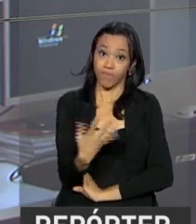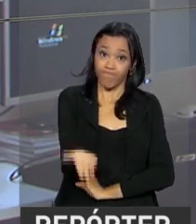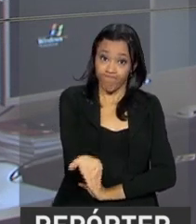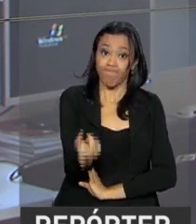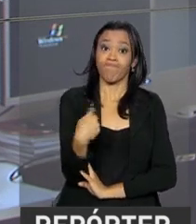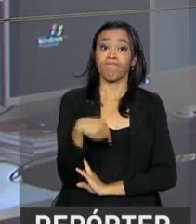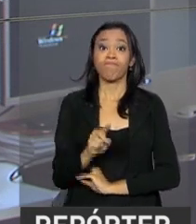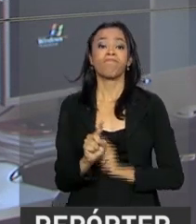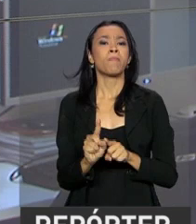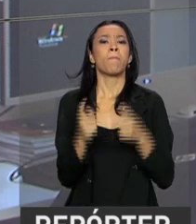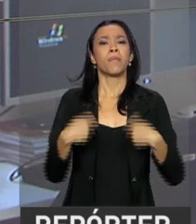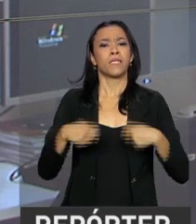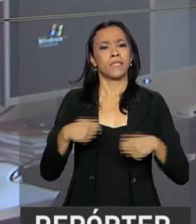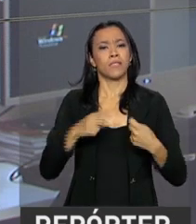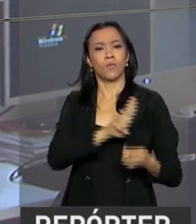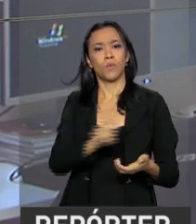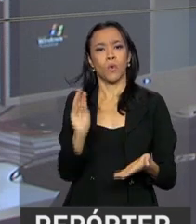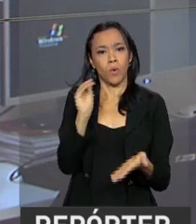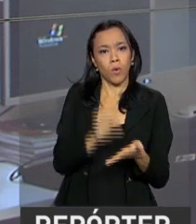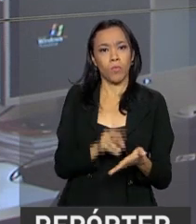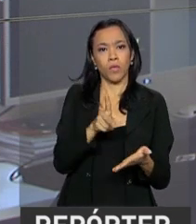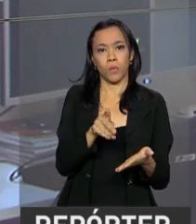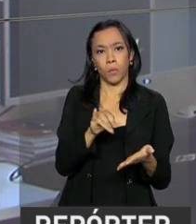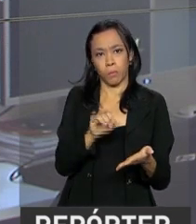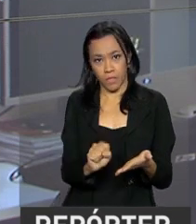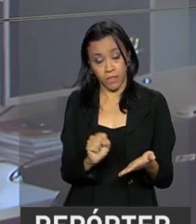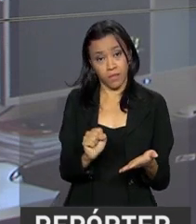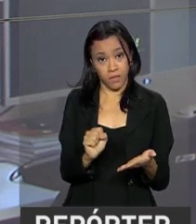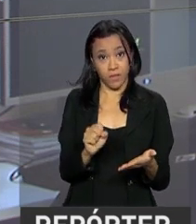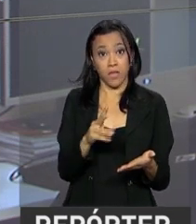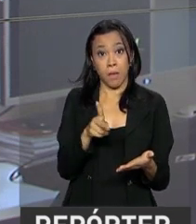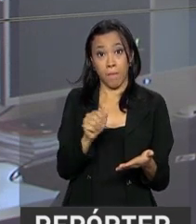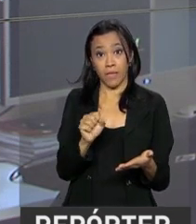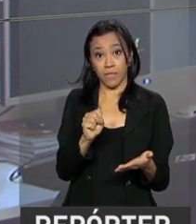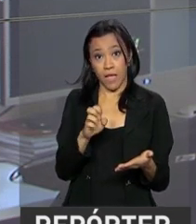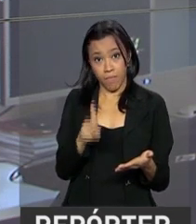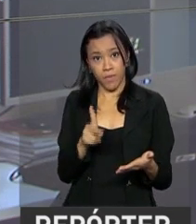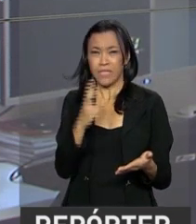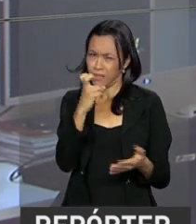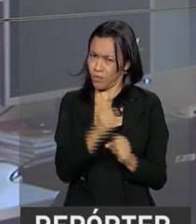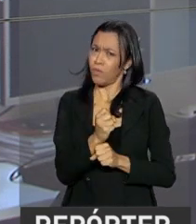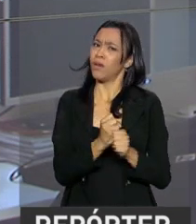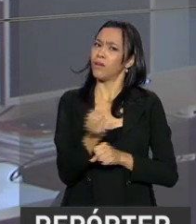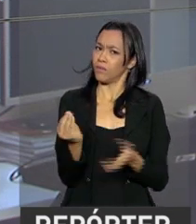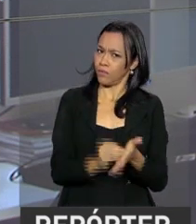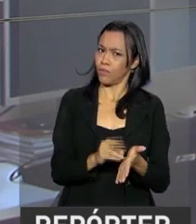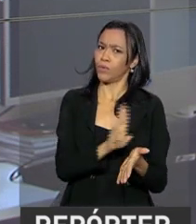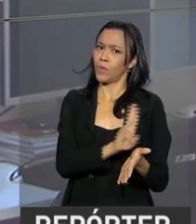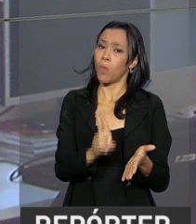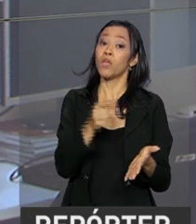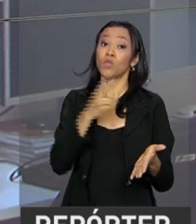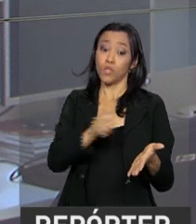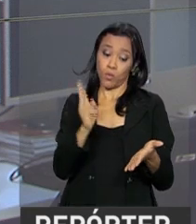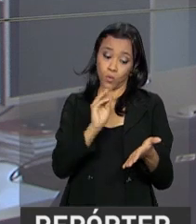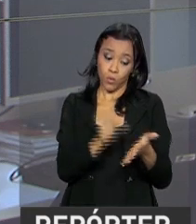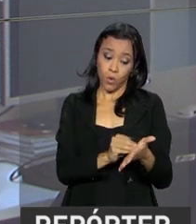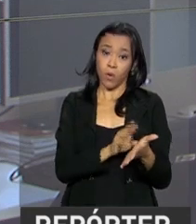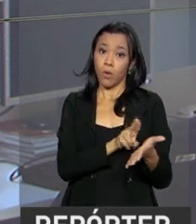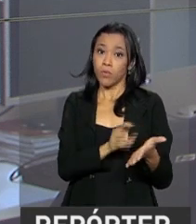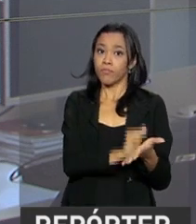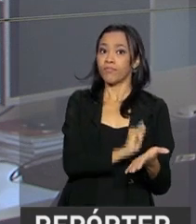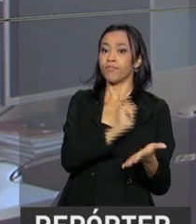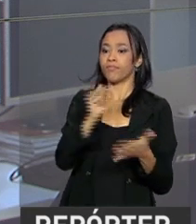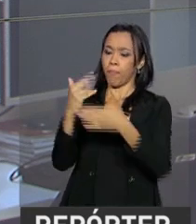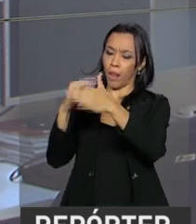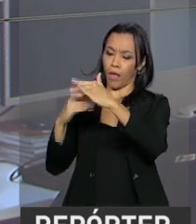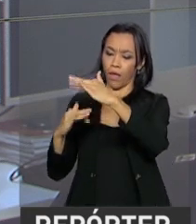Além disso é preciso estar inscrito no pispasep há pelo menos 5 anos e ter tido o nome informado pelo empregador na